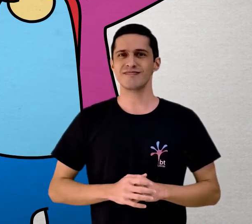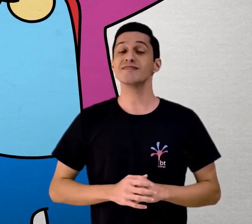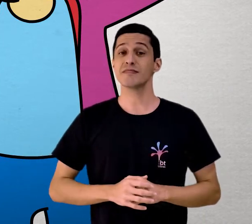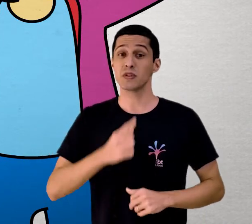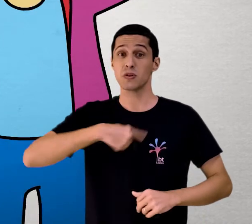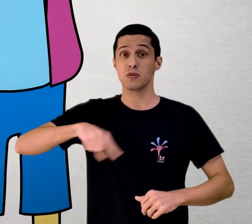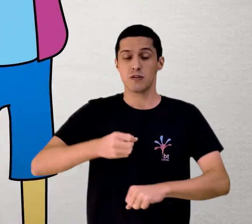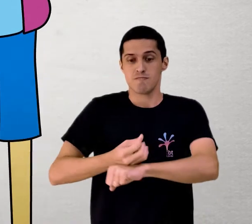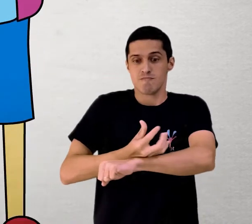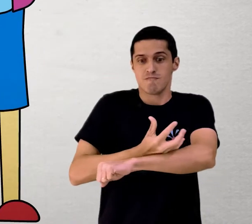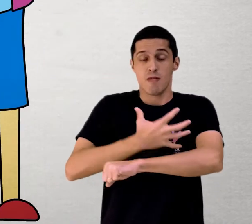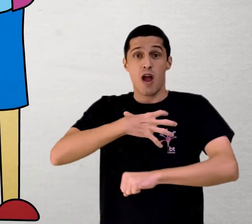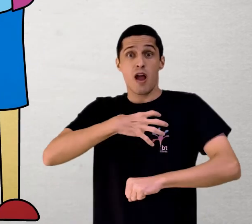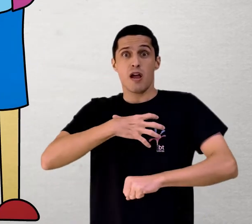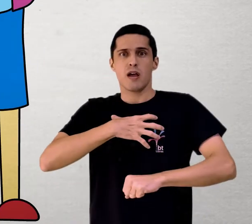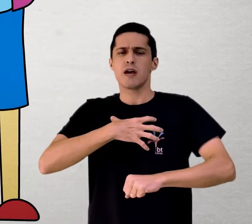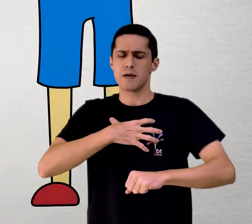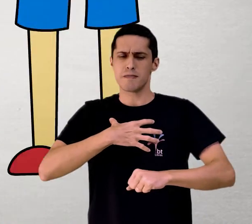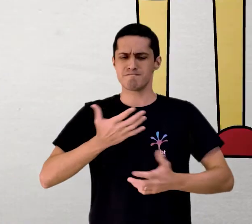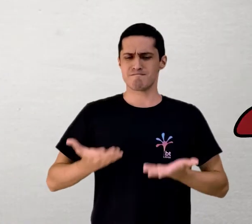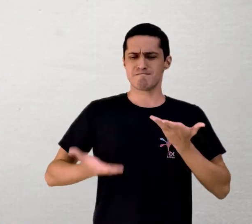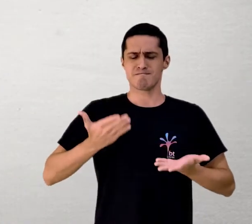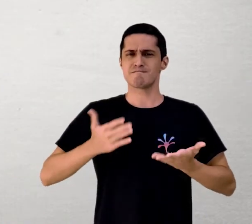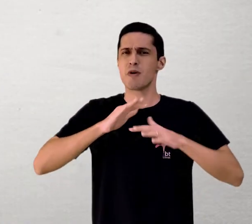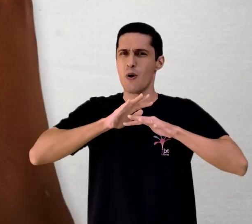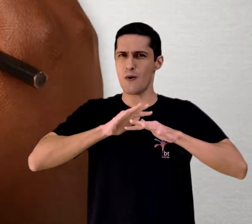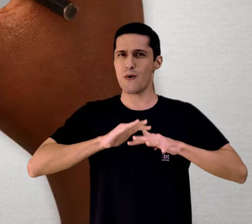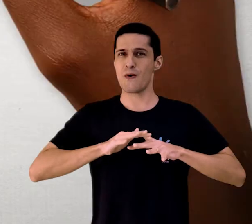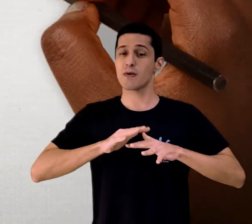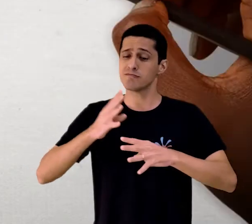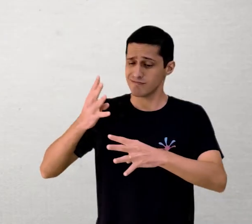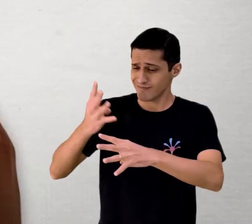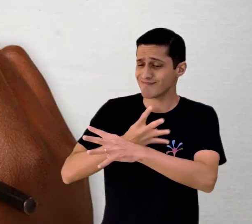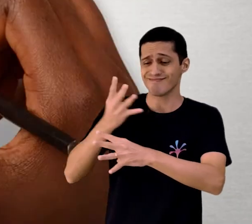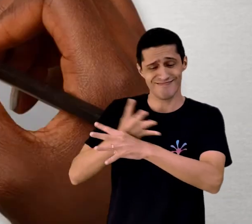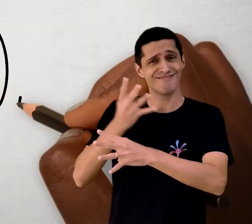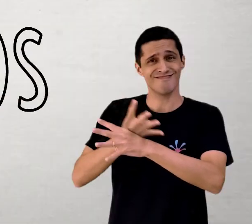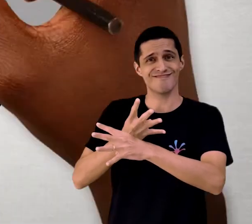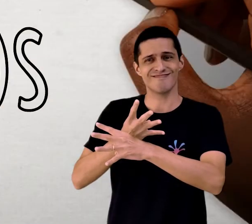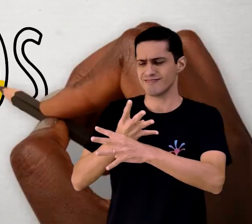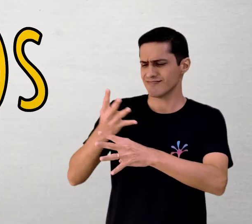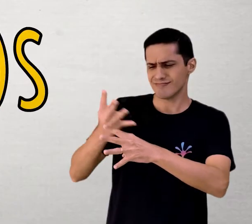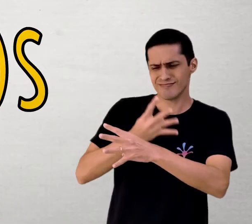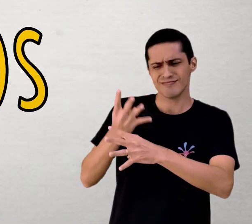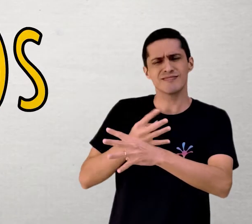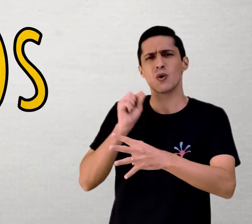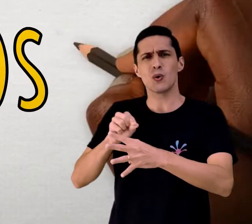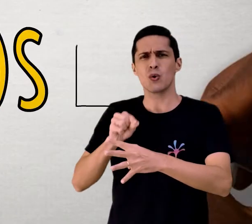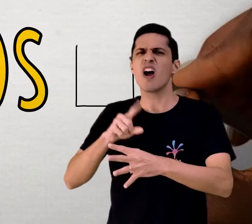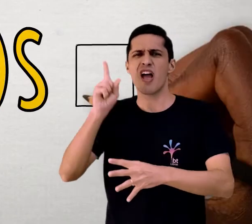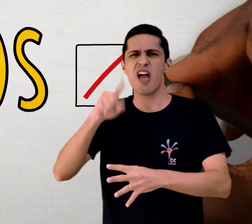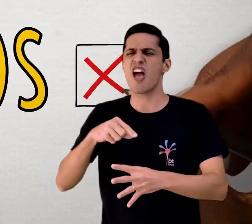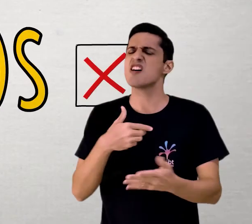emoções, ou seja, nos tornando mais resilientes. Ser resiliente não é aceitar toda e qualquer situação que